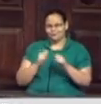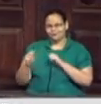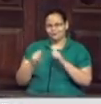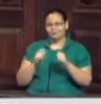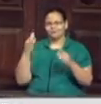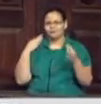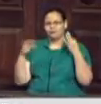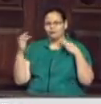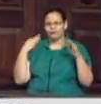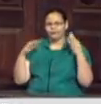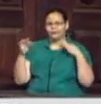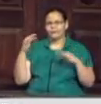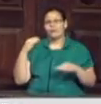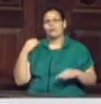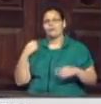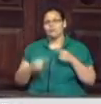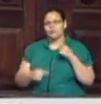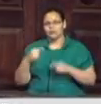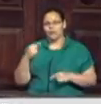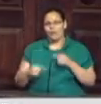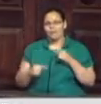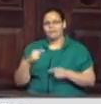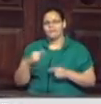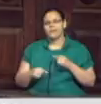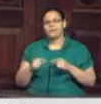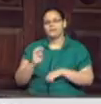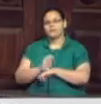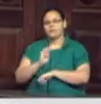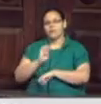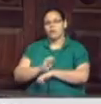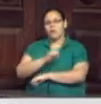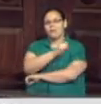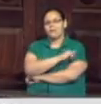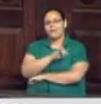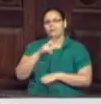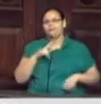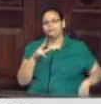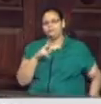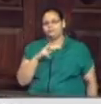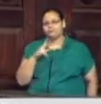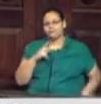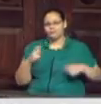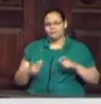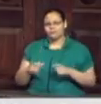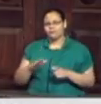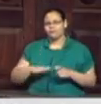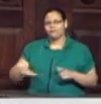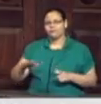que essa política errada tem causado para o Estado do Rio de Janeiro e particularmente para aquela região.